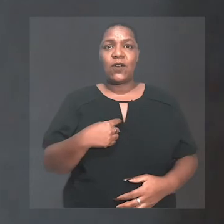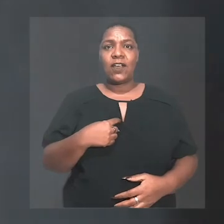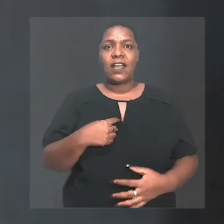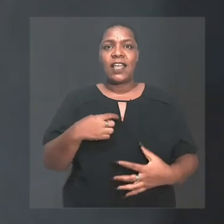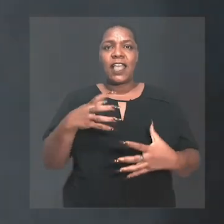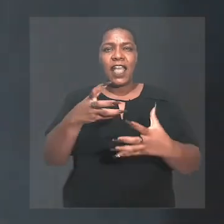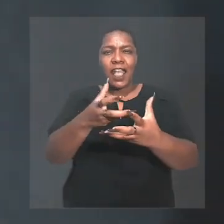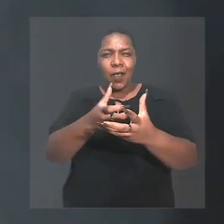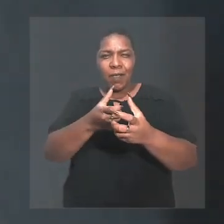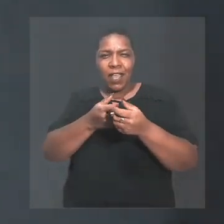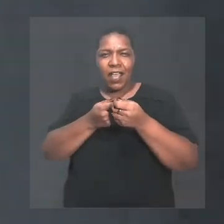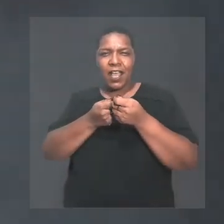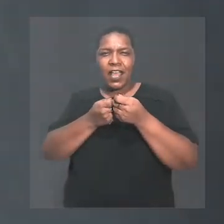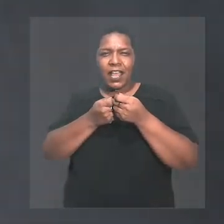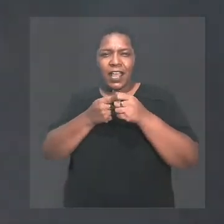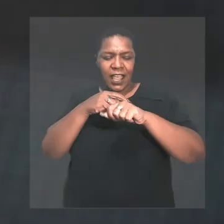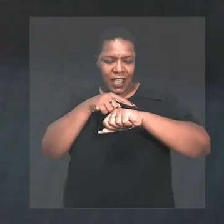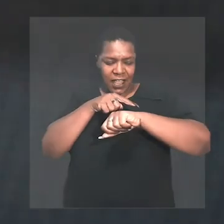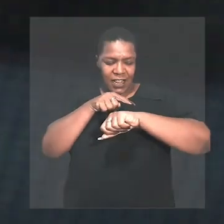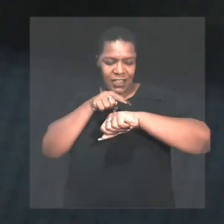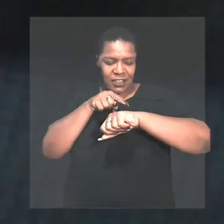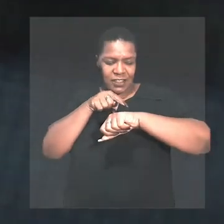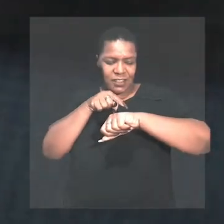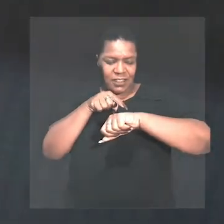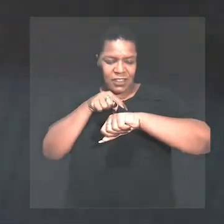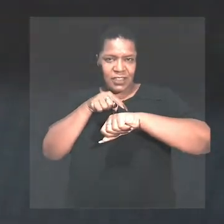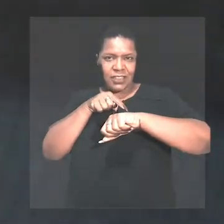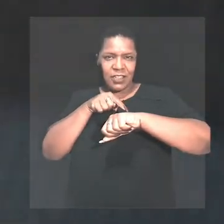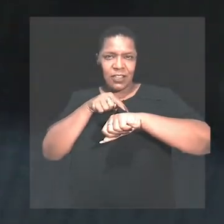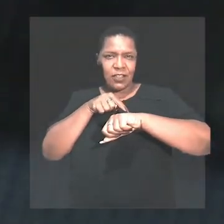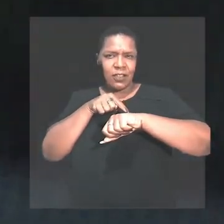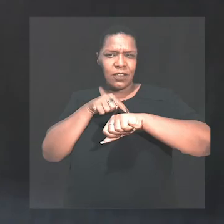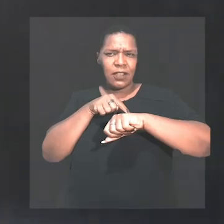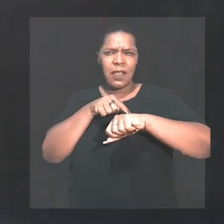E eu me agarrava naqueles ruídos, né?